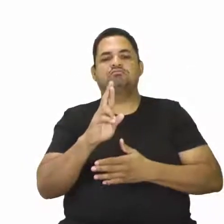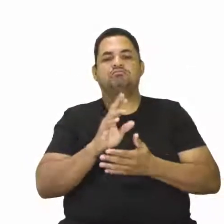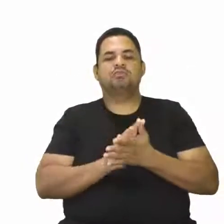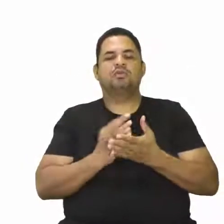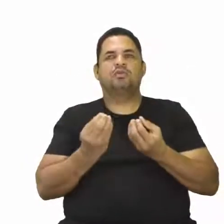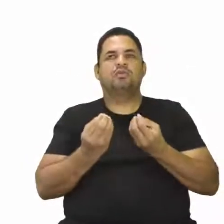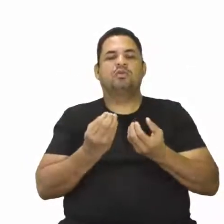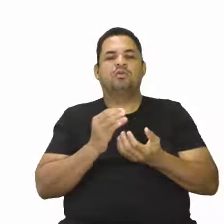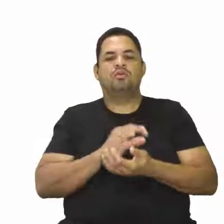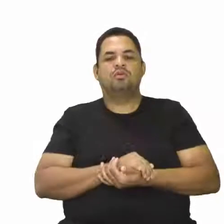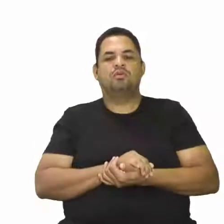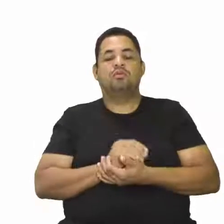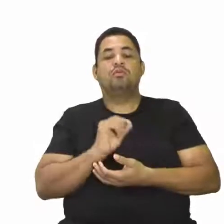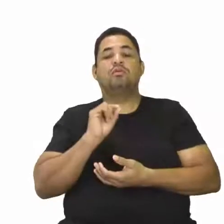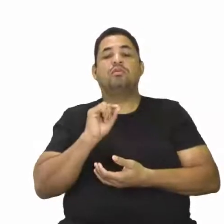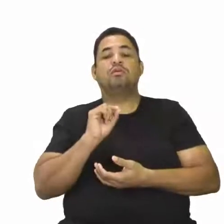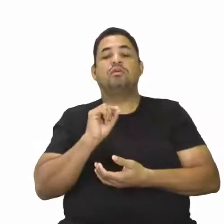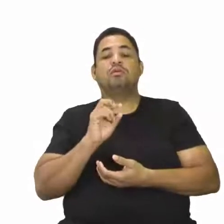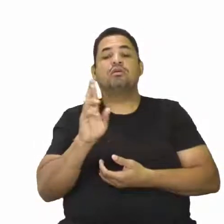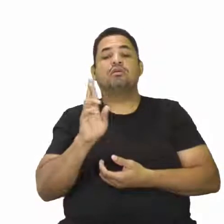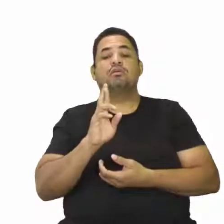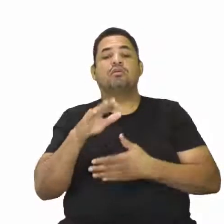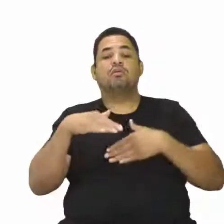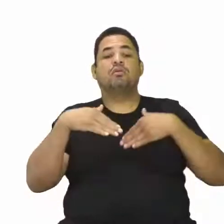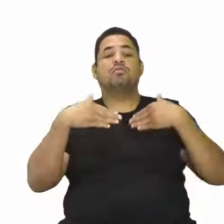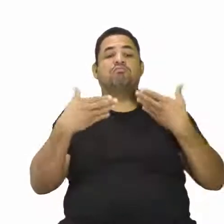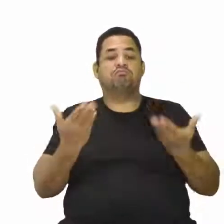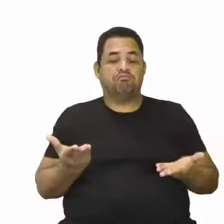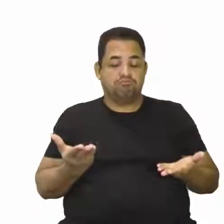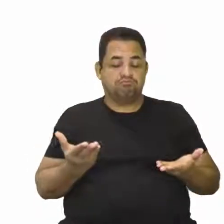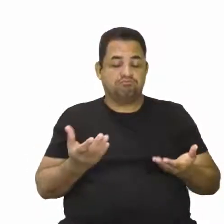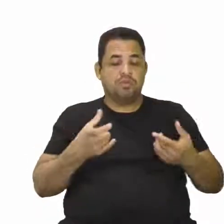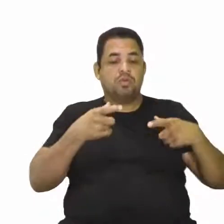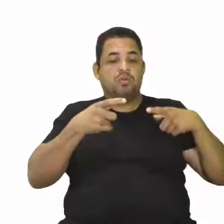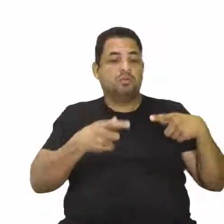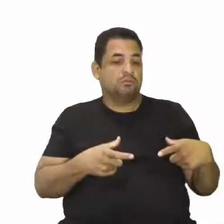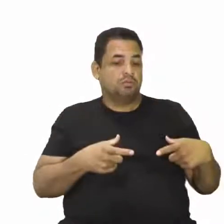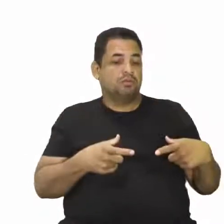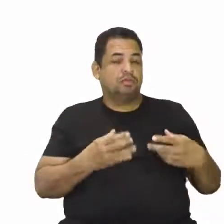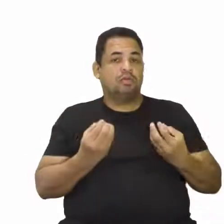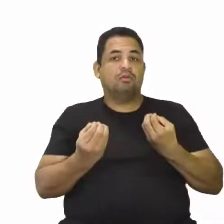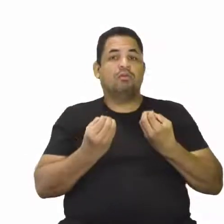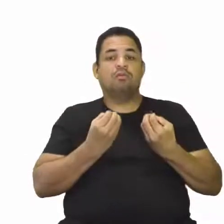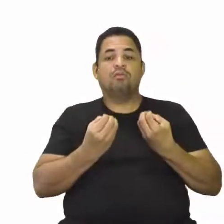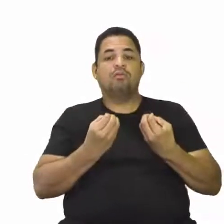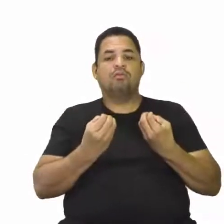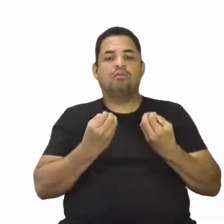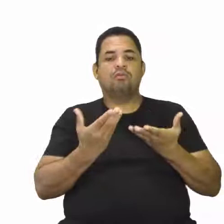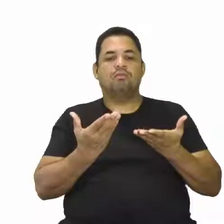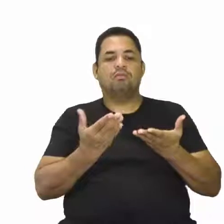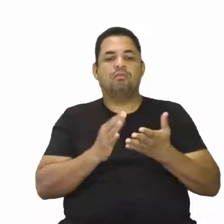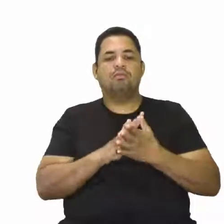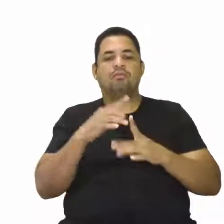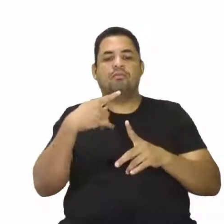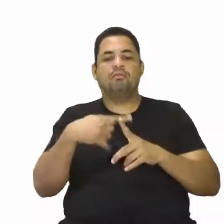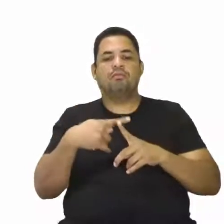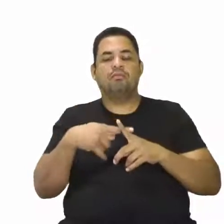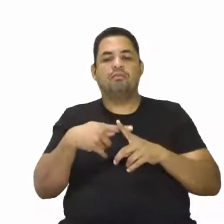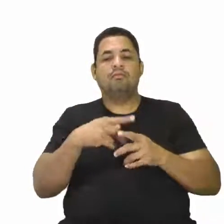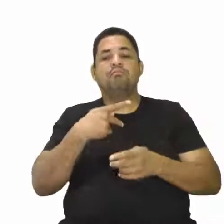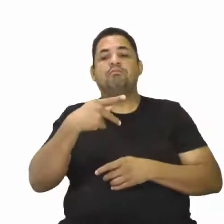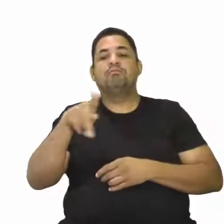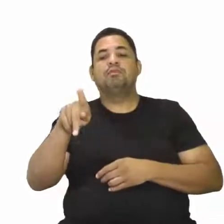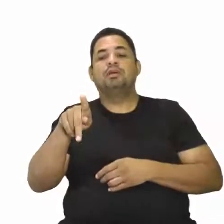que, quem, quando, onde, como, por quê